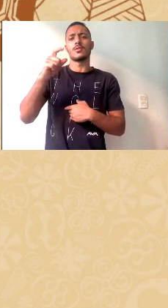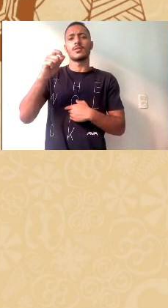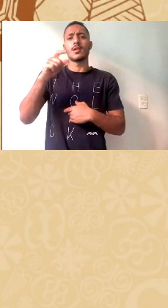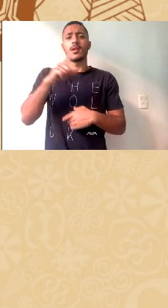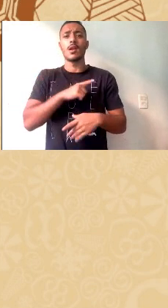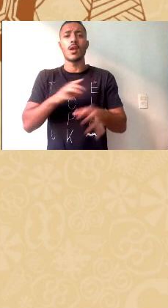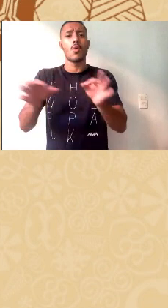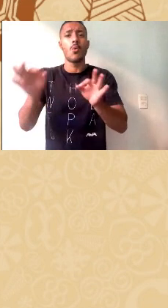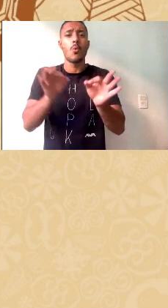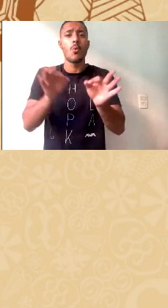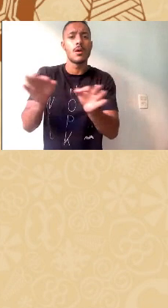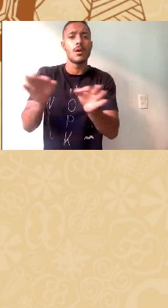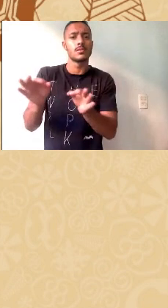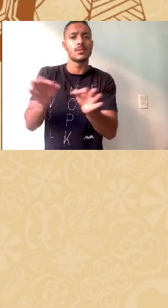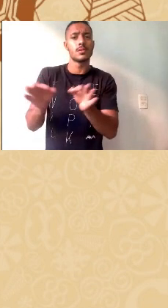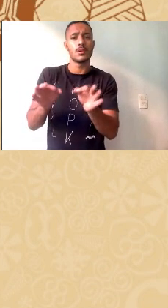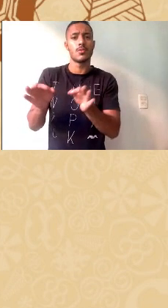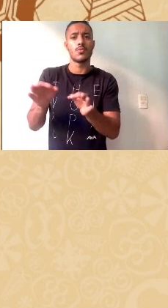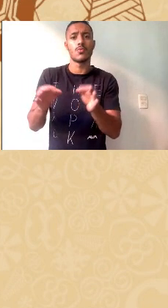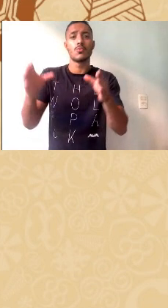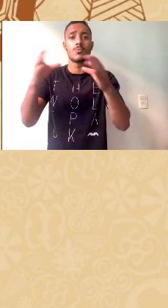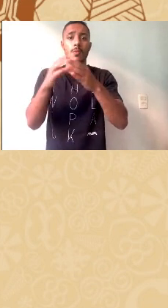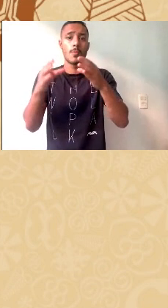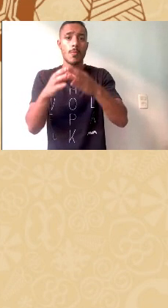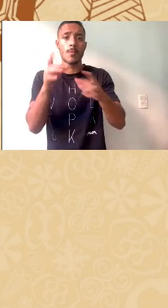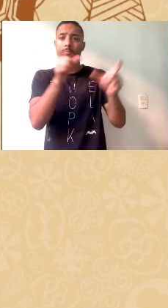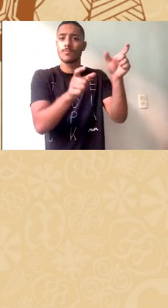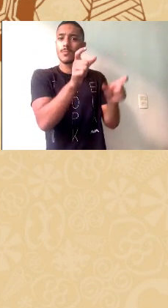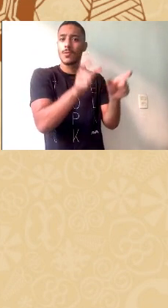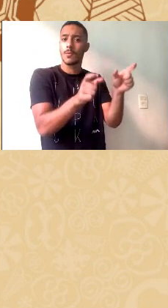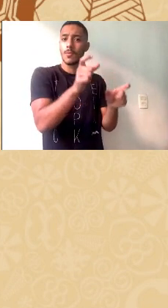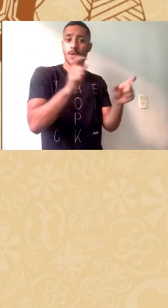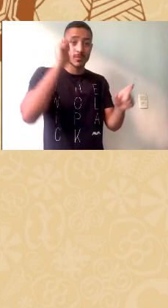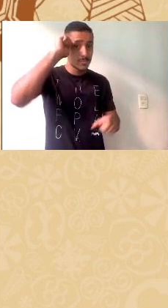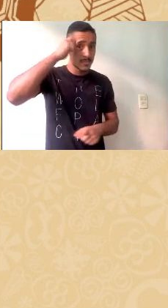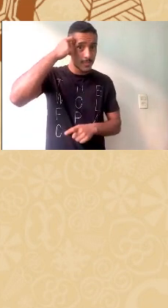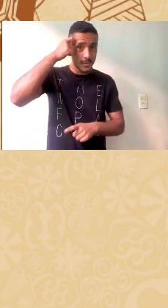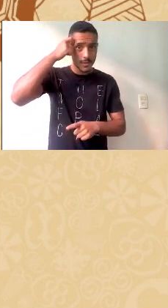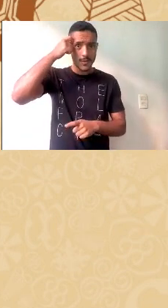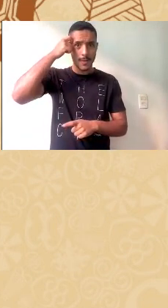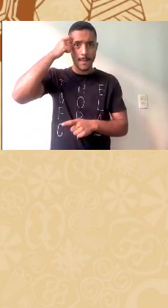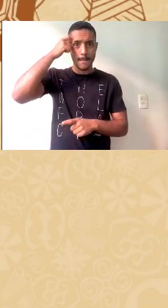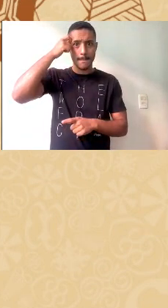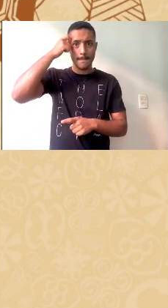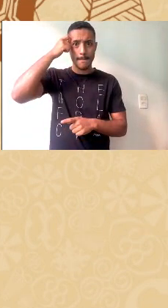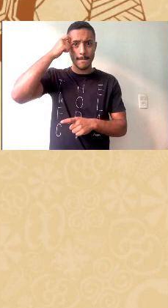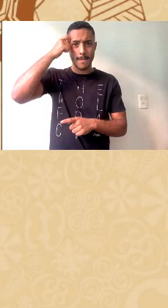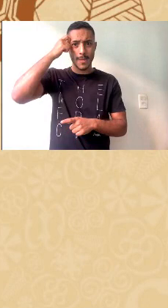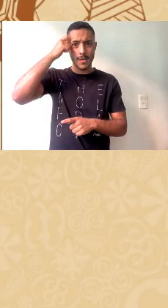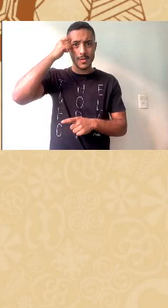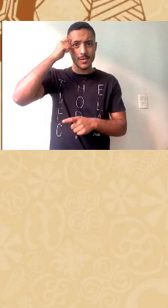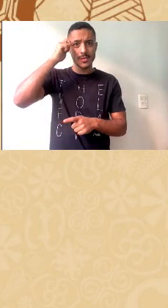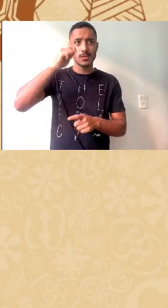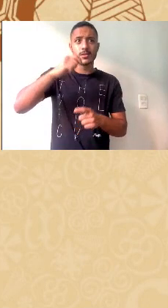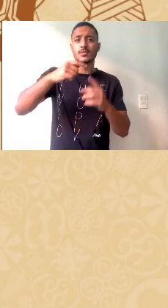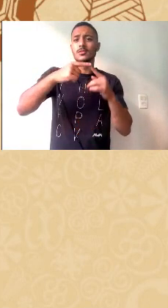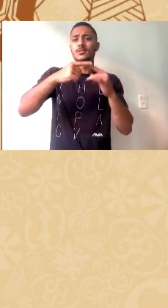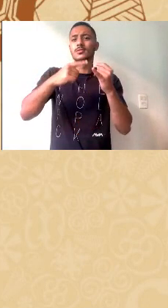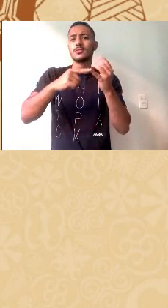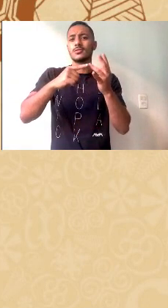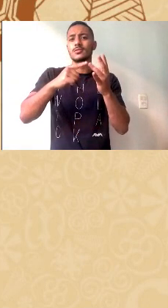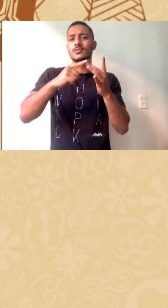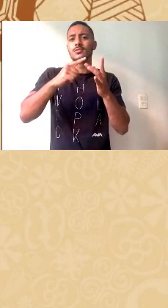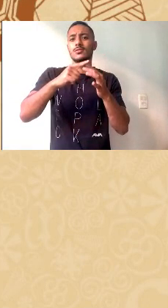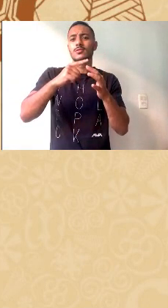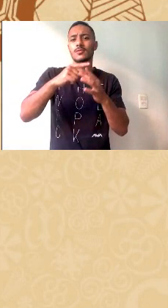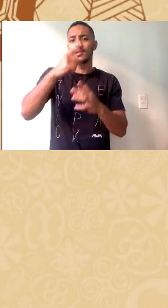né, da população negra, em torno de vários pontos, várias agendas, vamos colocar dessa